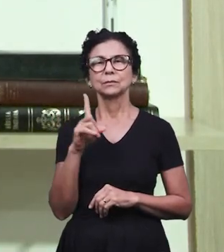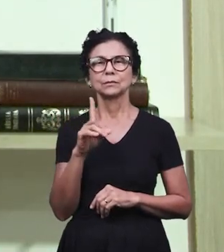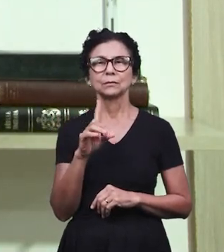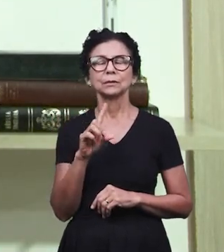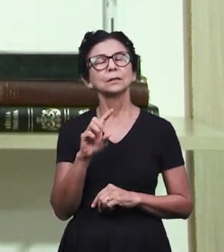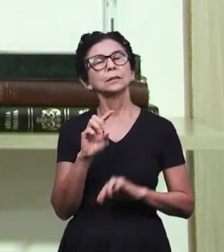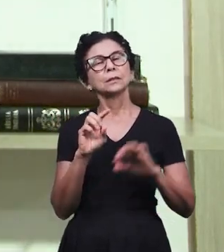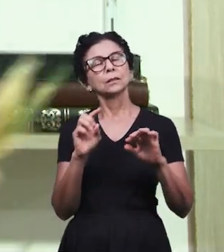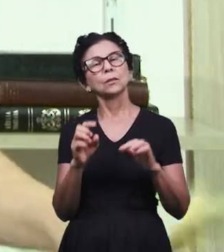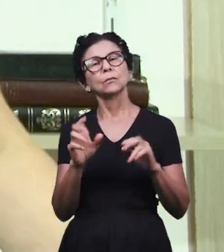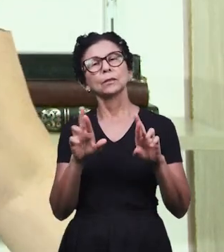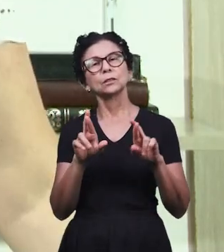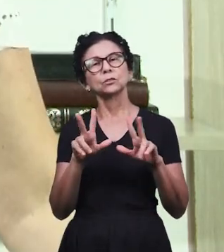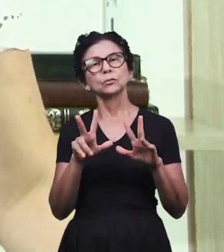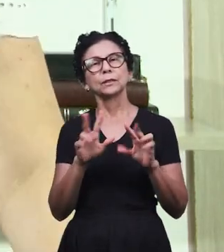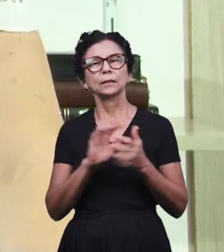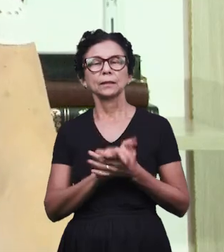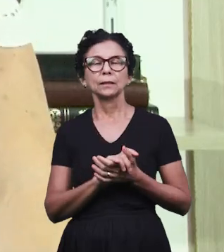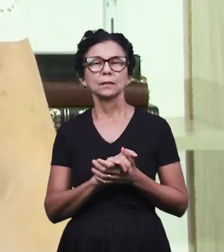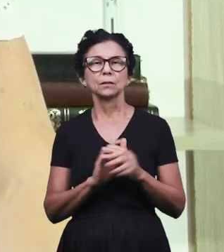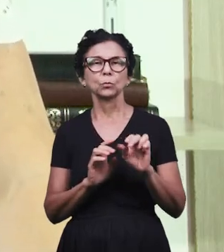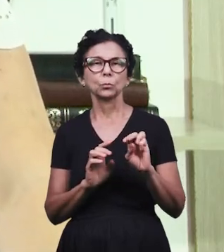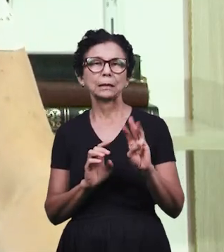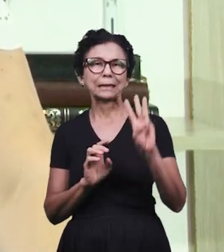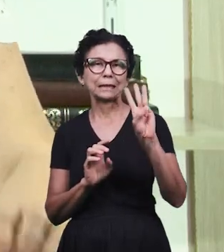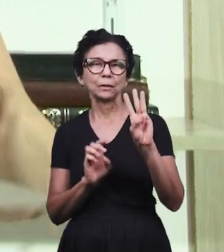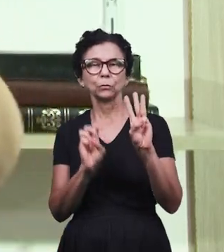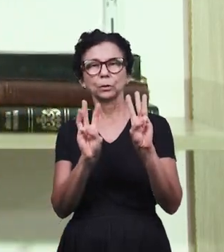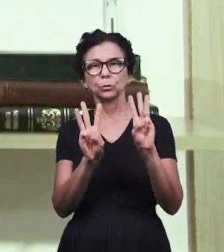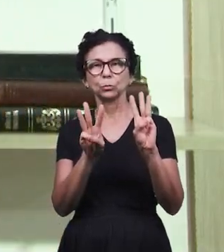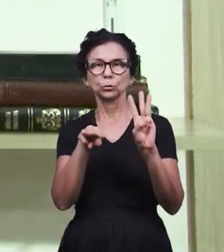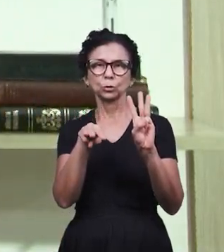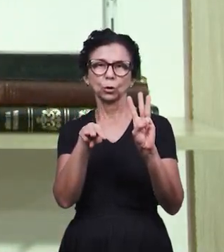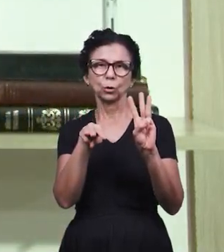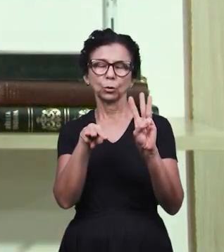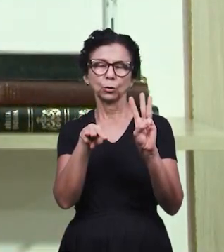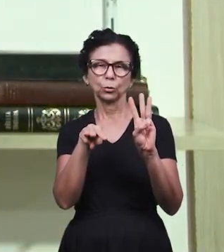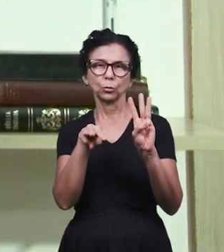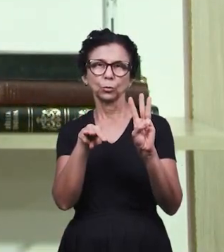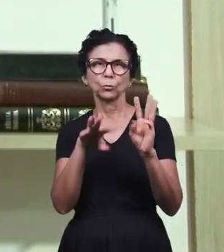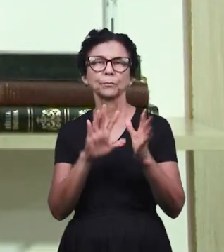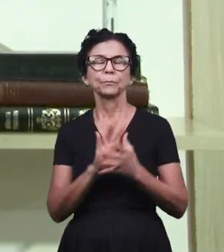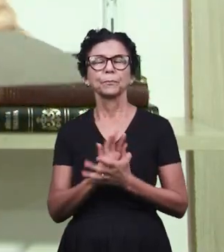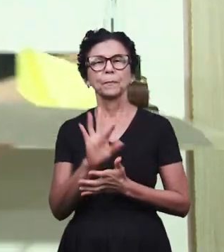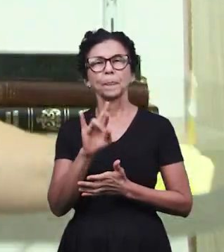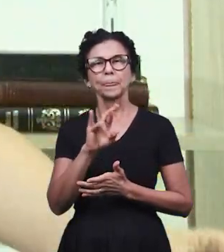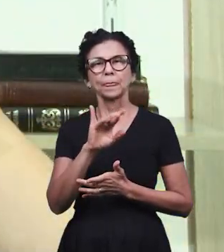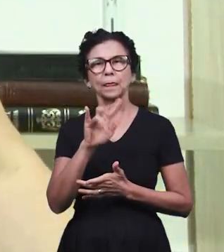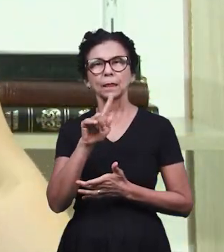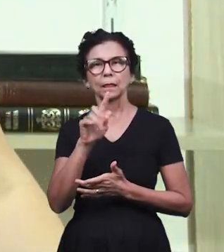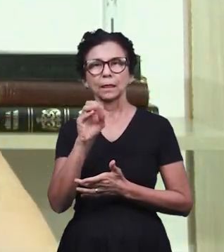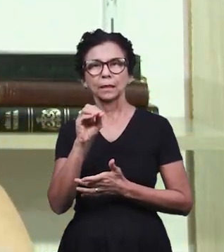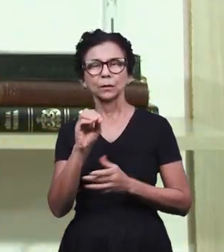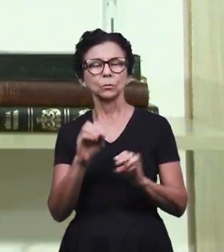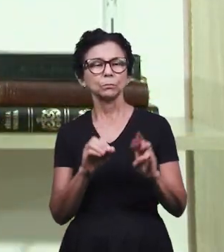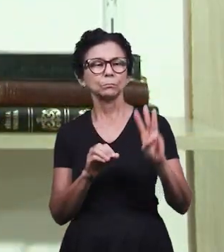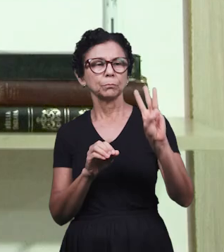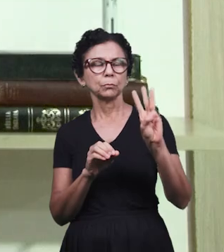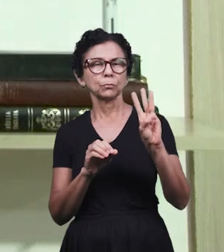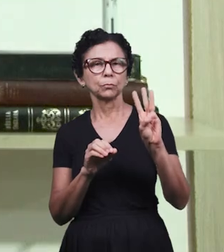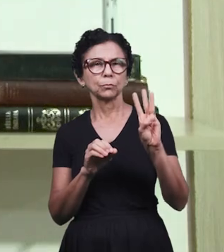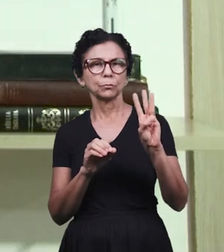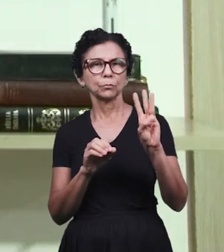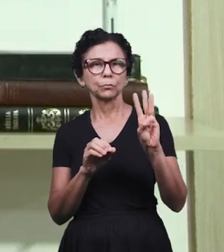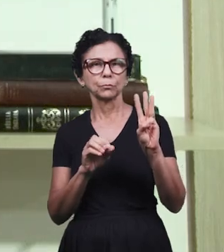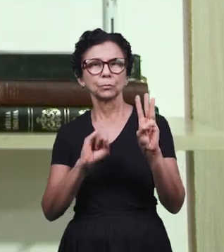o joio. E um simples barquinho no recurso de aula. São coisas que essas crianças